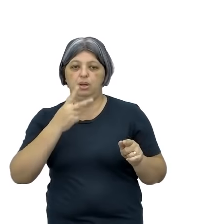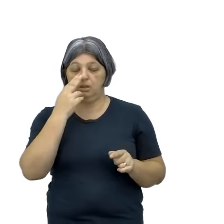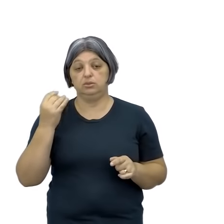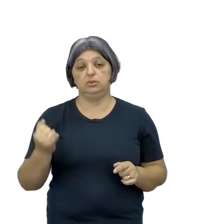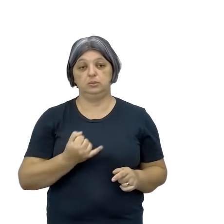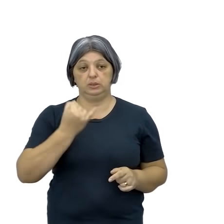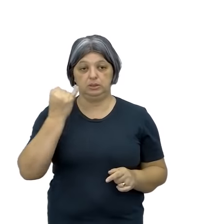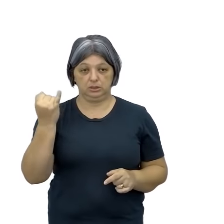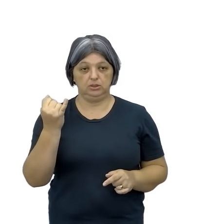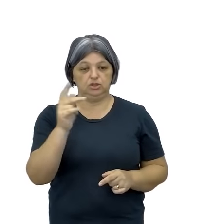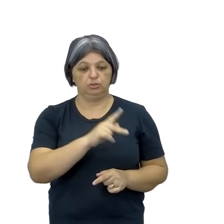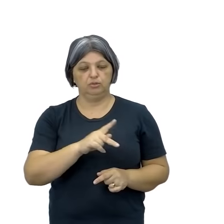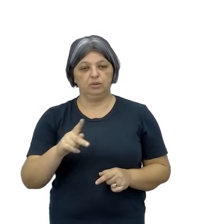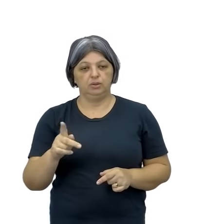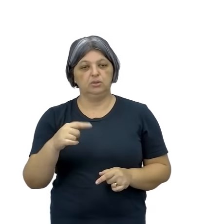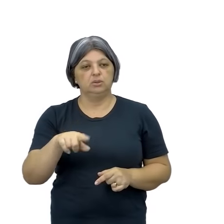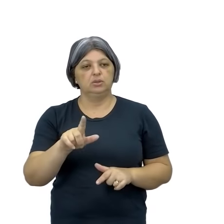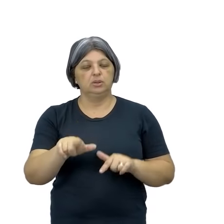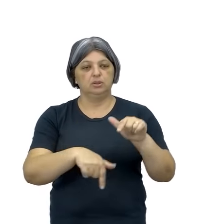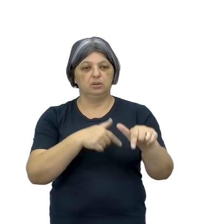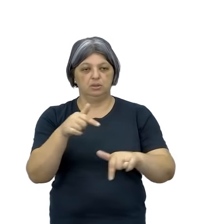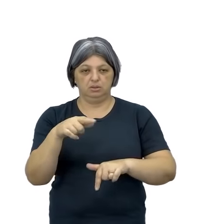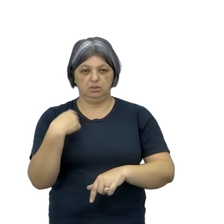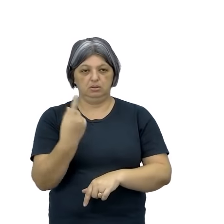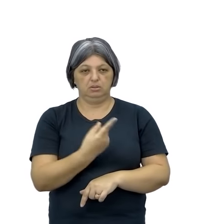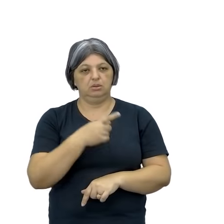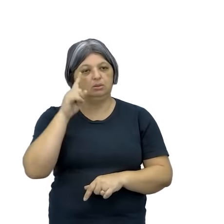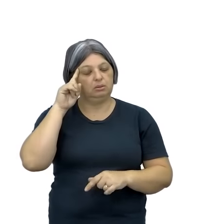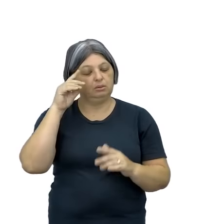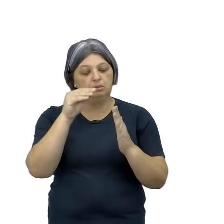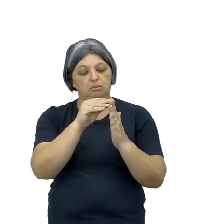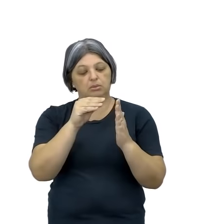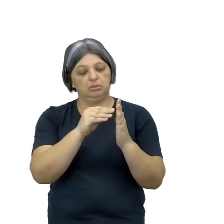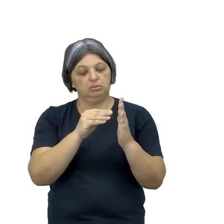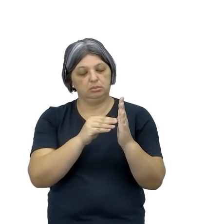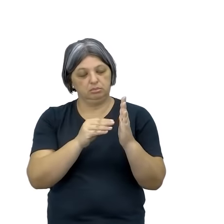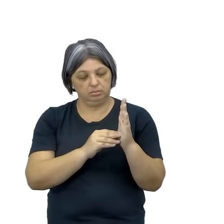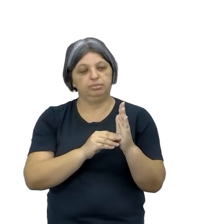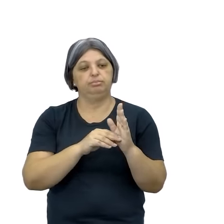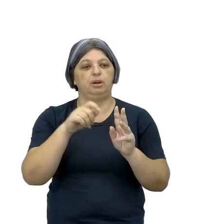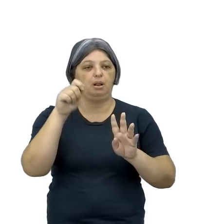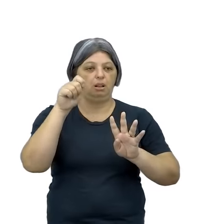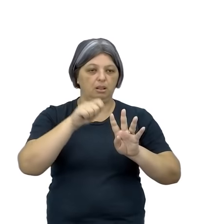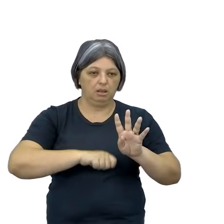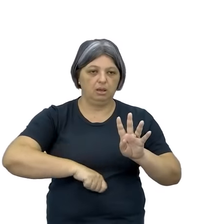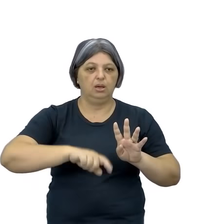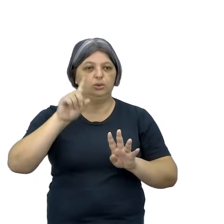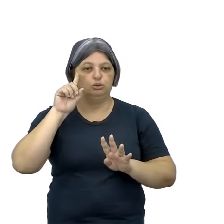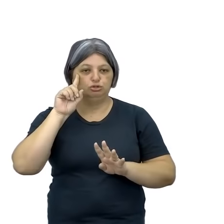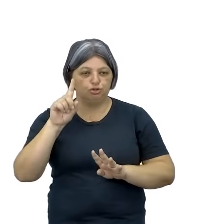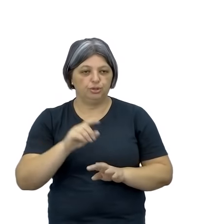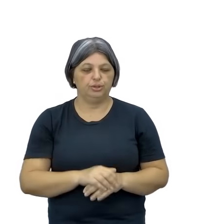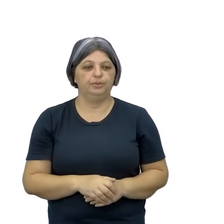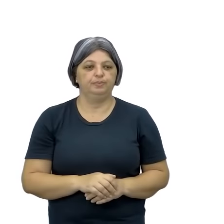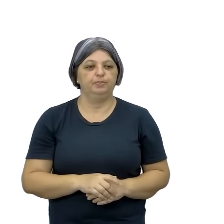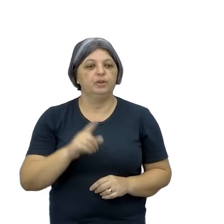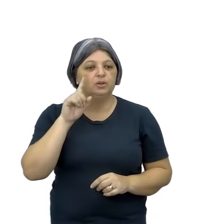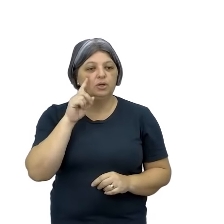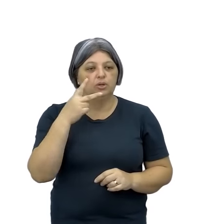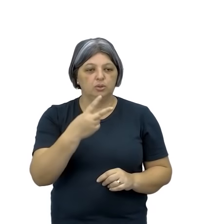sempre, professores, nós trabalhamos, né, com calendário, com datas, então vamos olhar aqui de 2 de